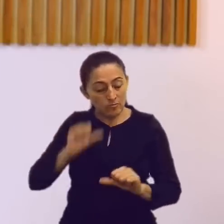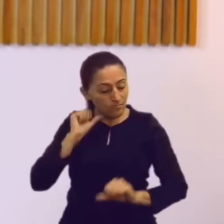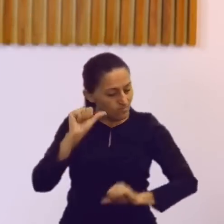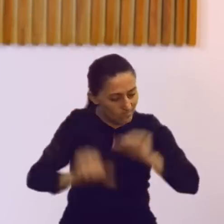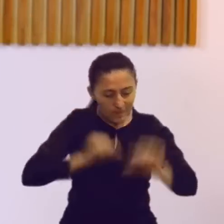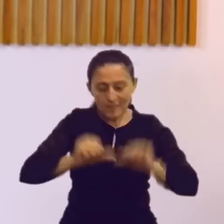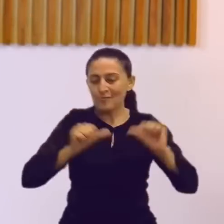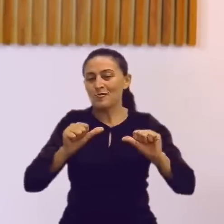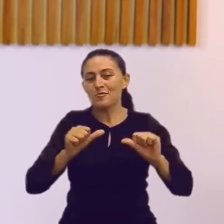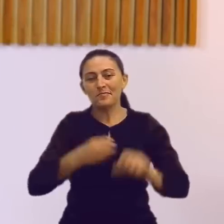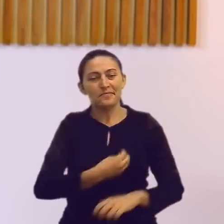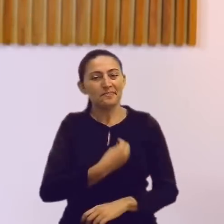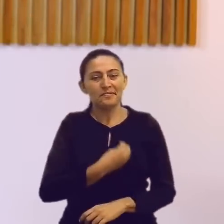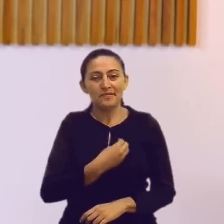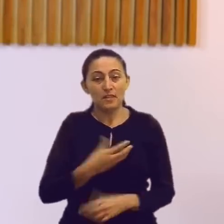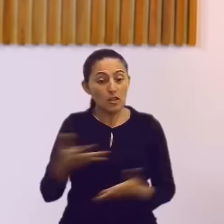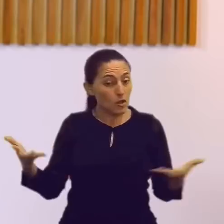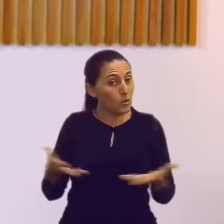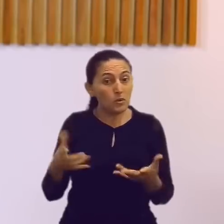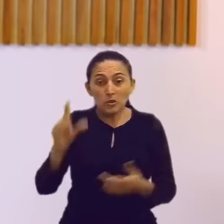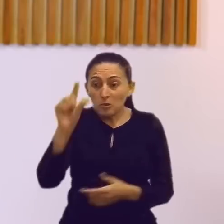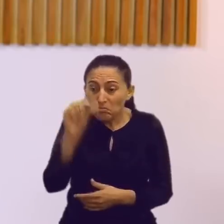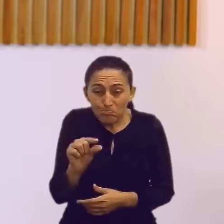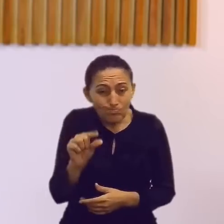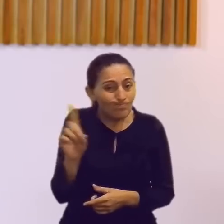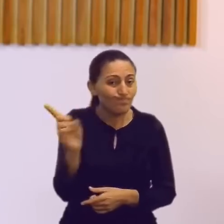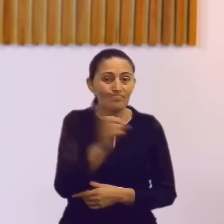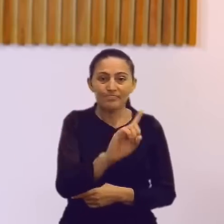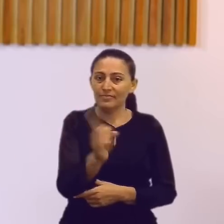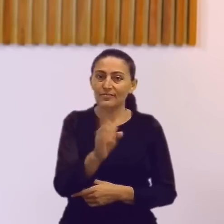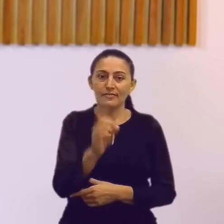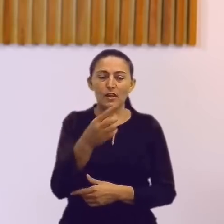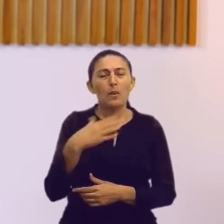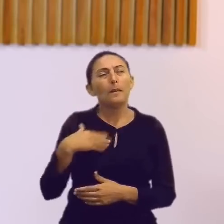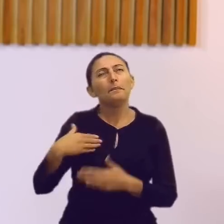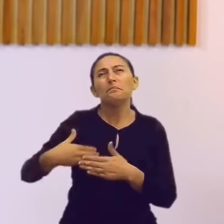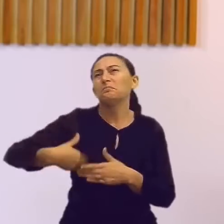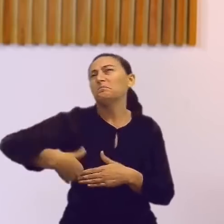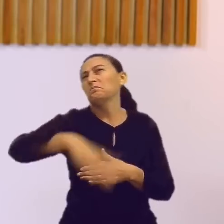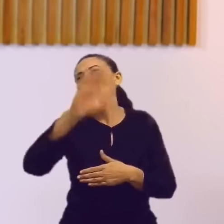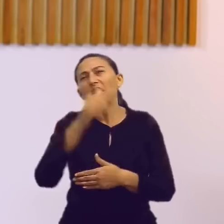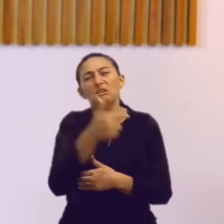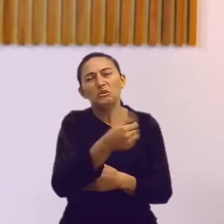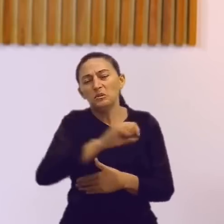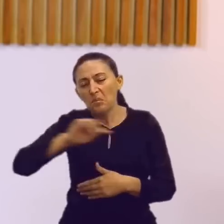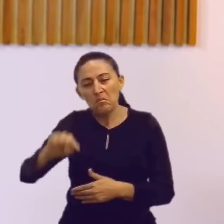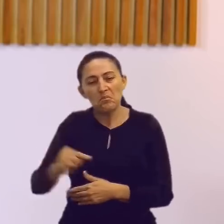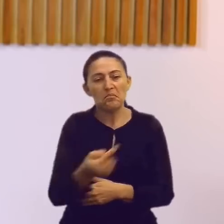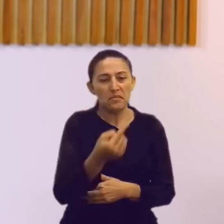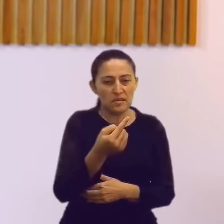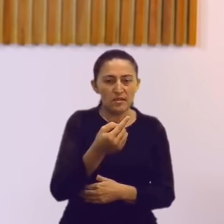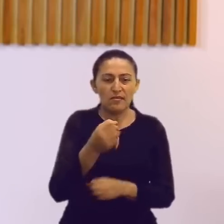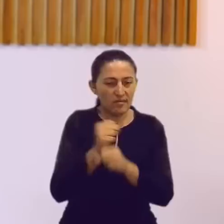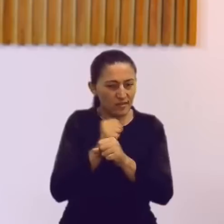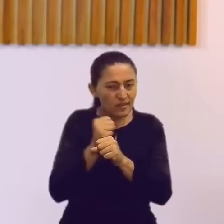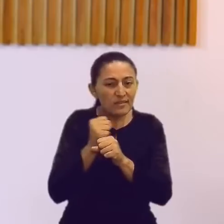não é menor hoje. Apesar de se passar mais aí de 2000 anos,